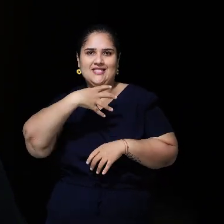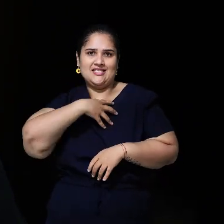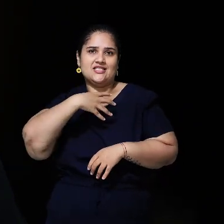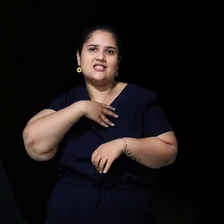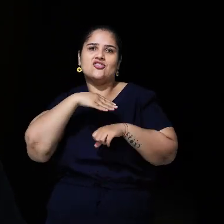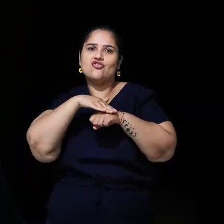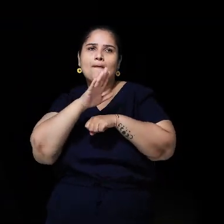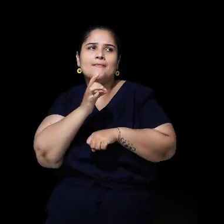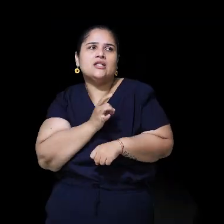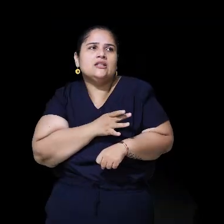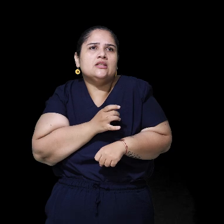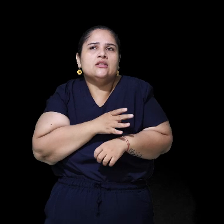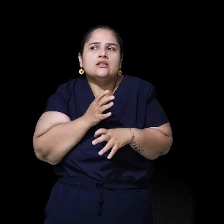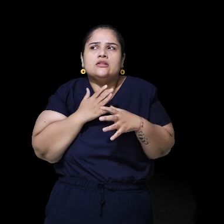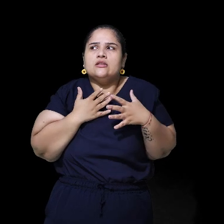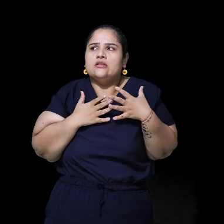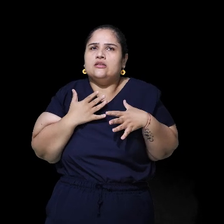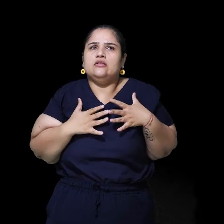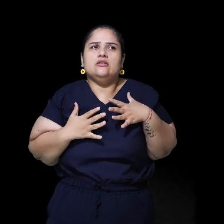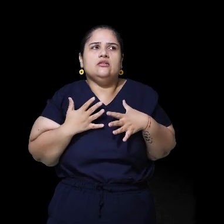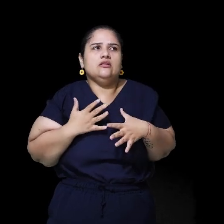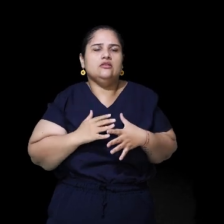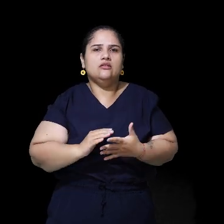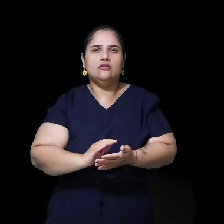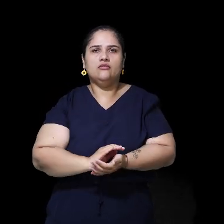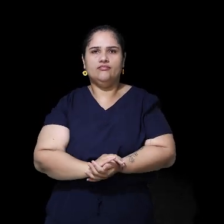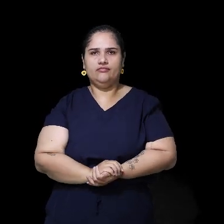medos, mais os temores.